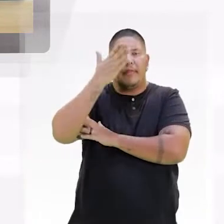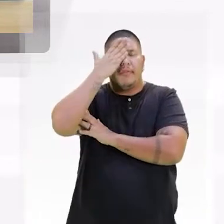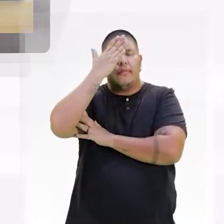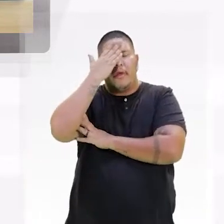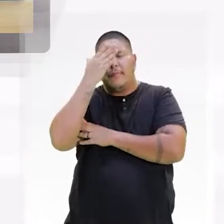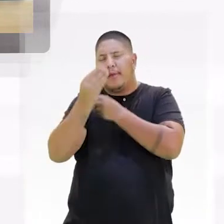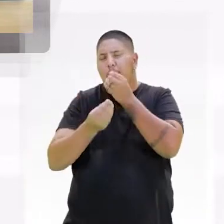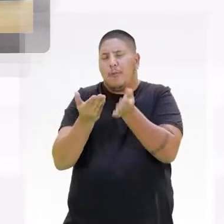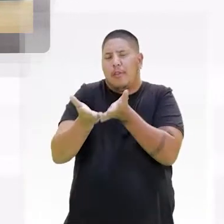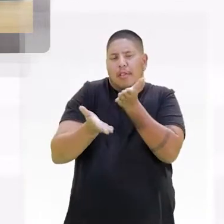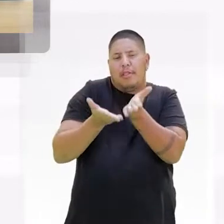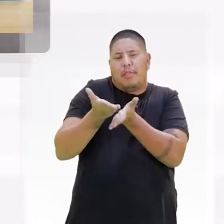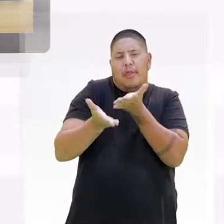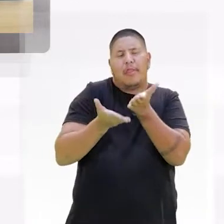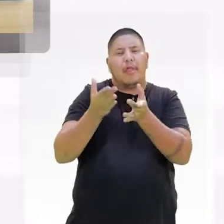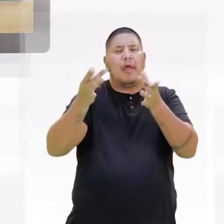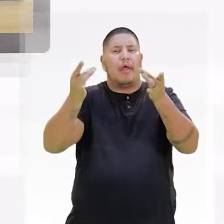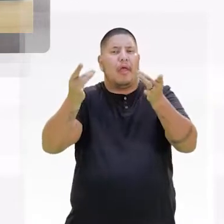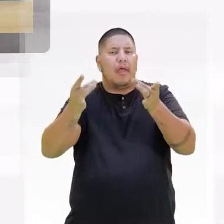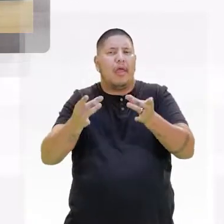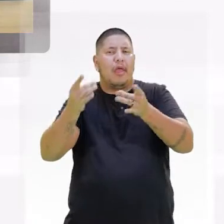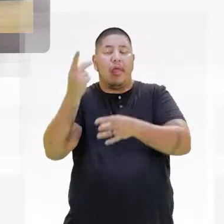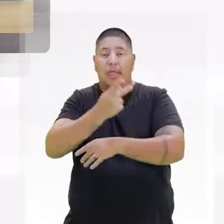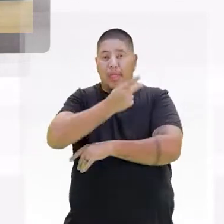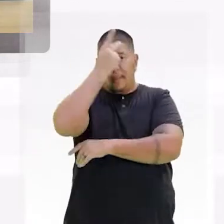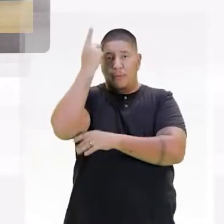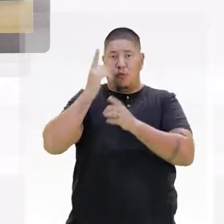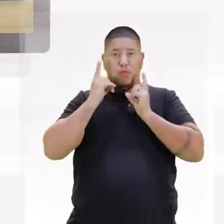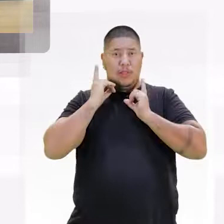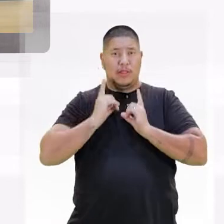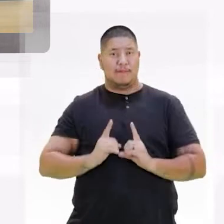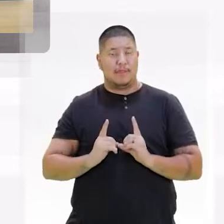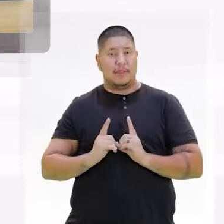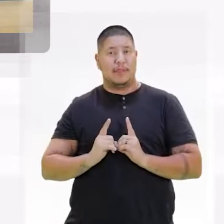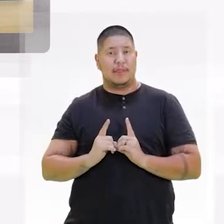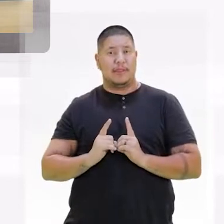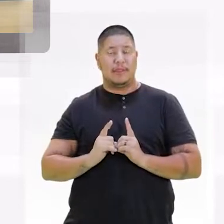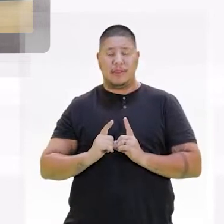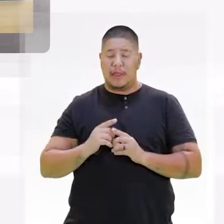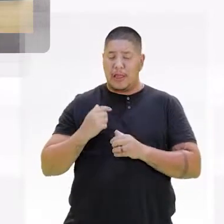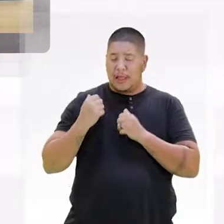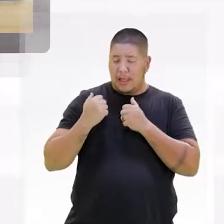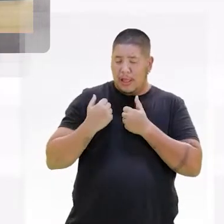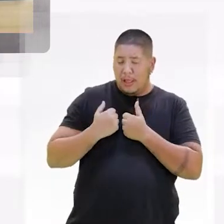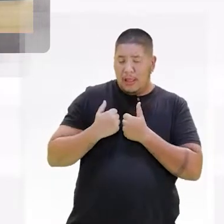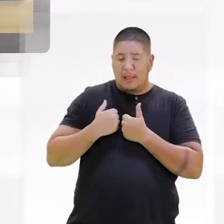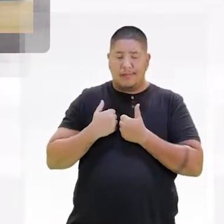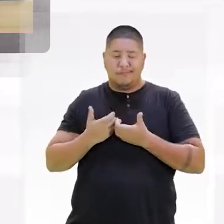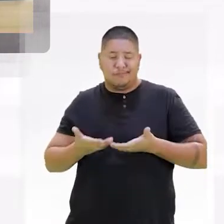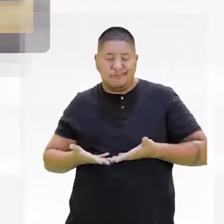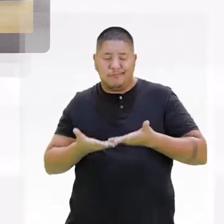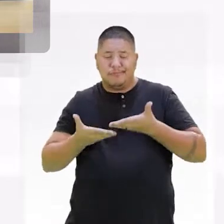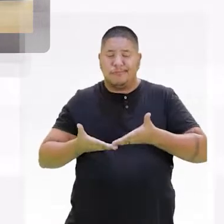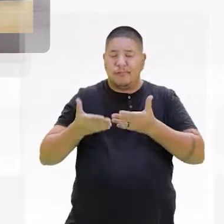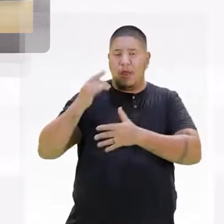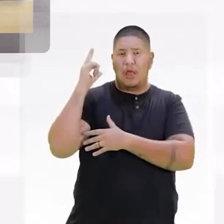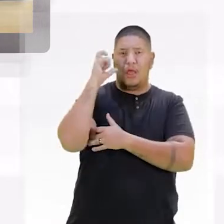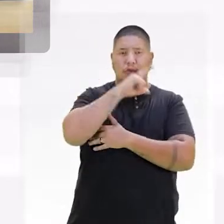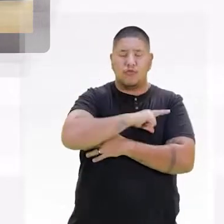como tratar especificamente aquela pessoa com deficiência, superando as suas dificuldades, as